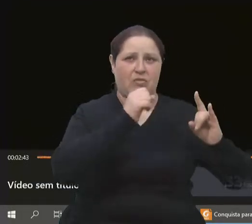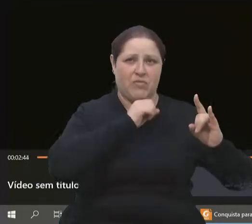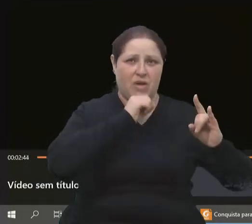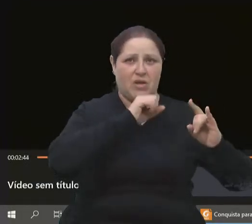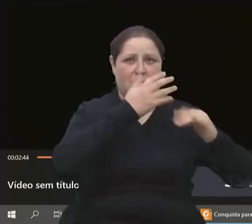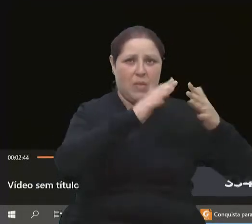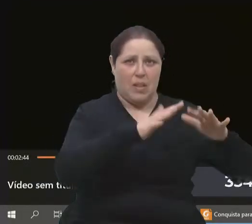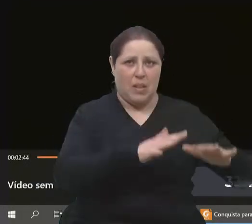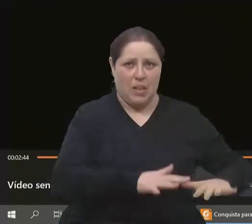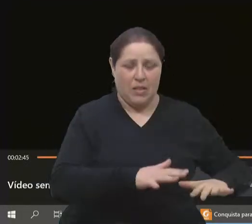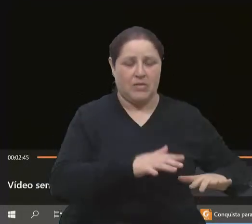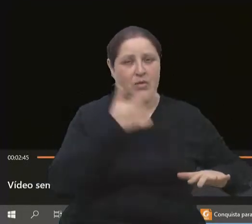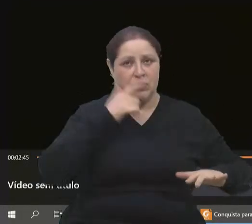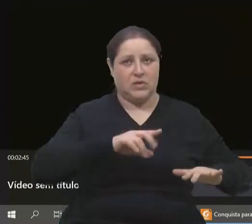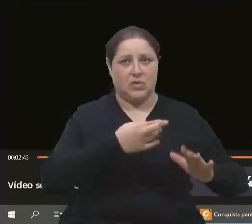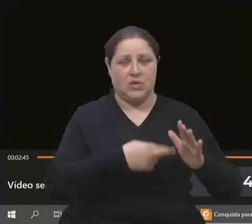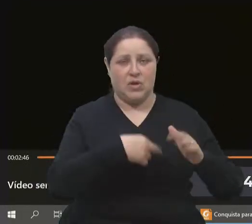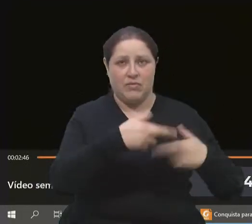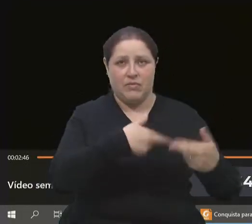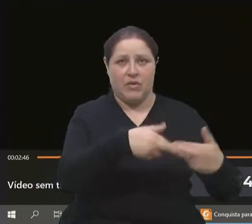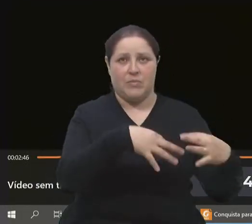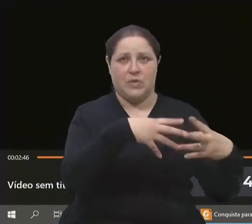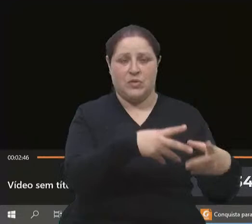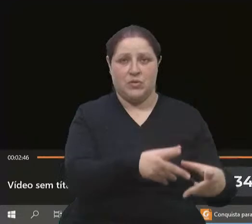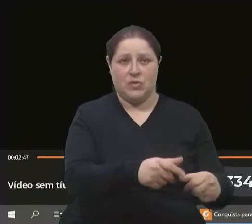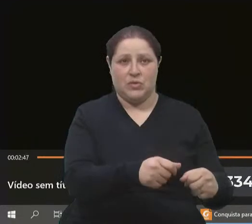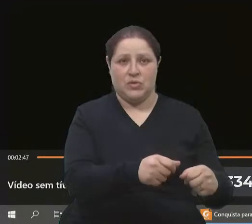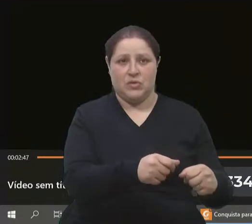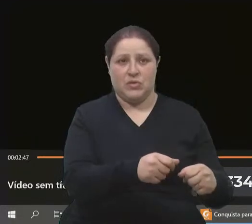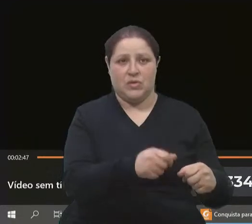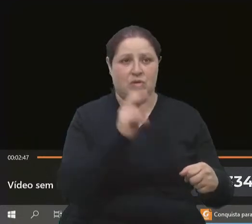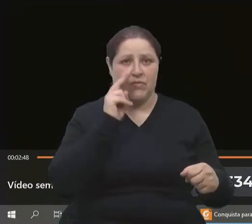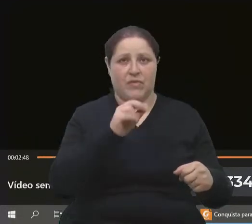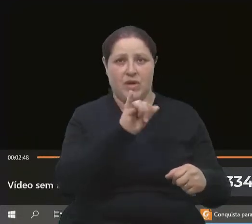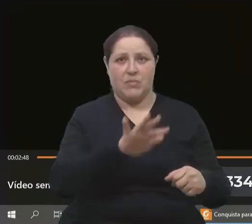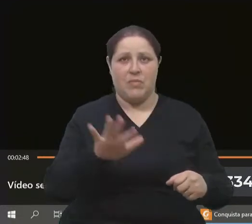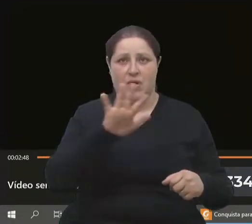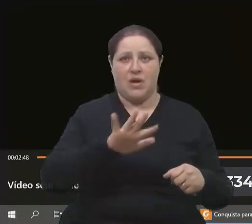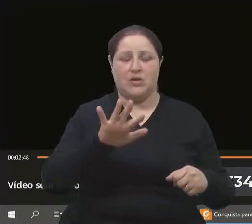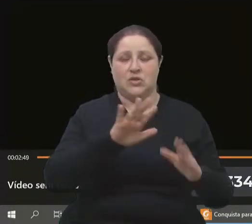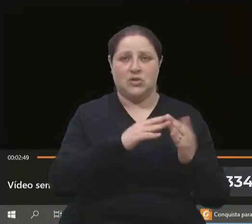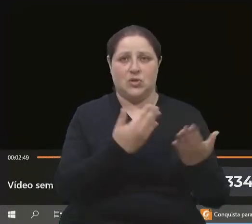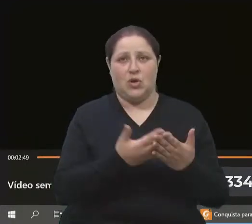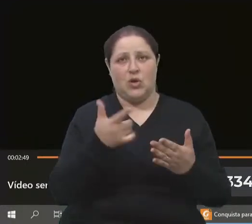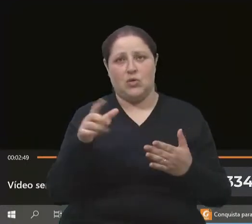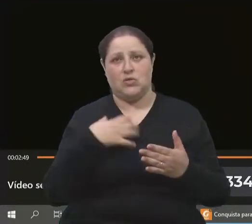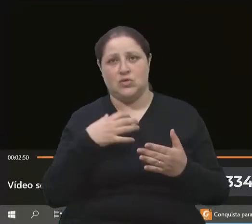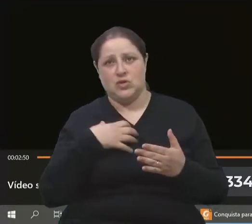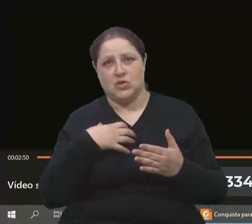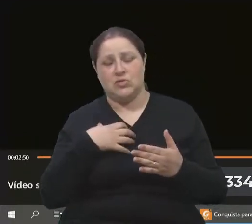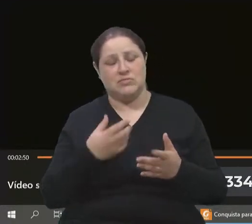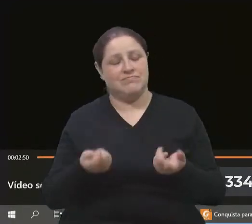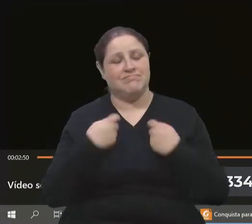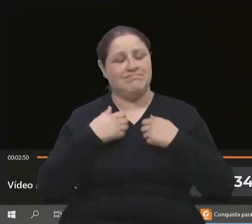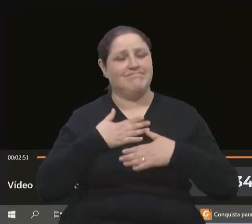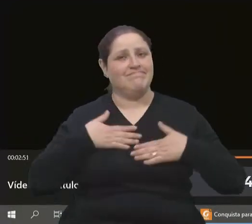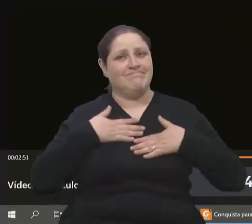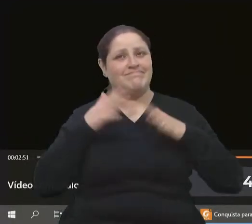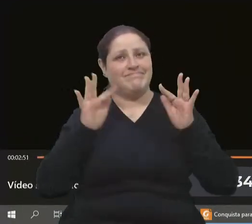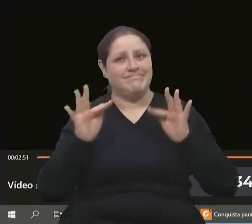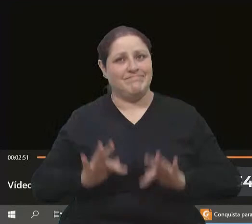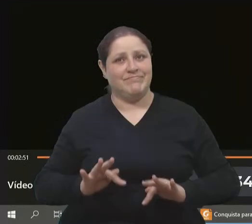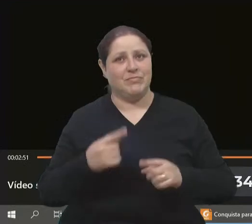reformas todas e começa a ver a imagem da escola de outra forma. E isso é gratificante, porque a gente vê os comentários da